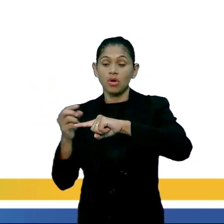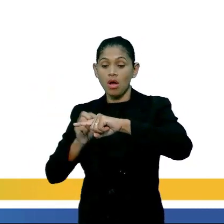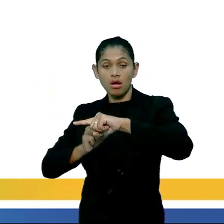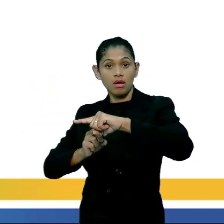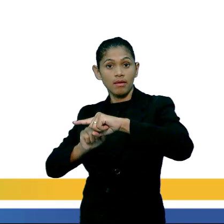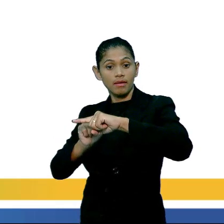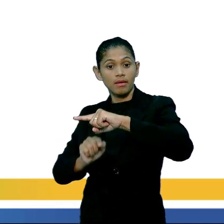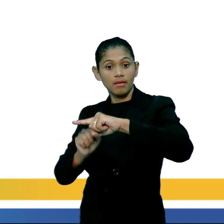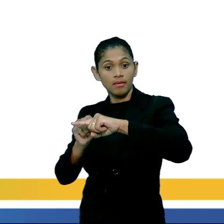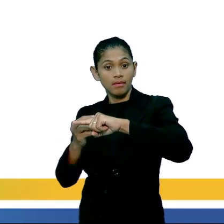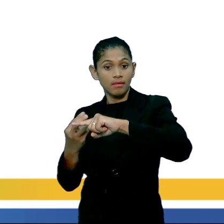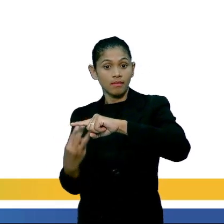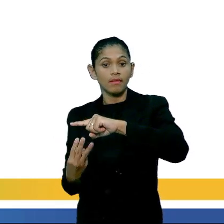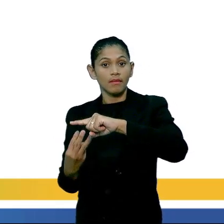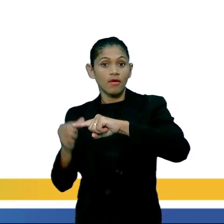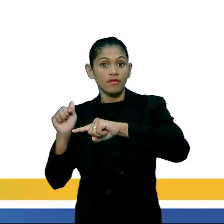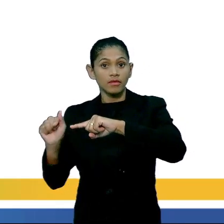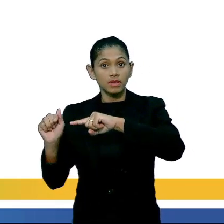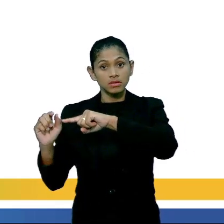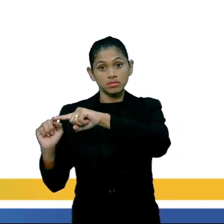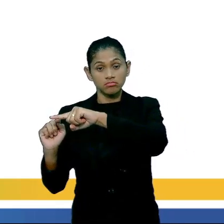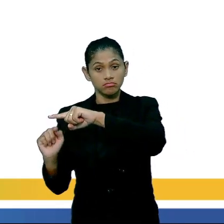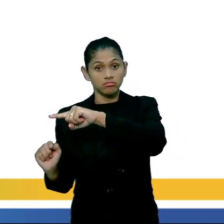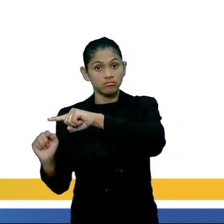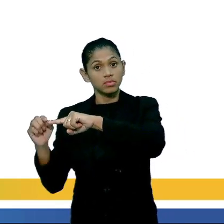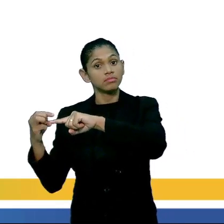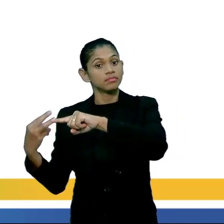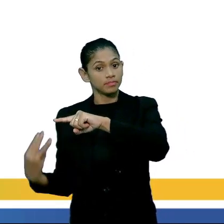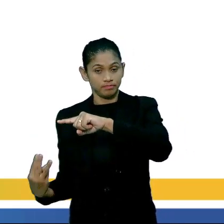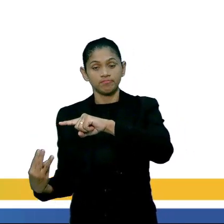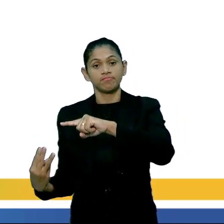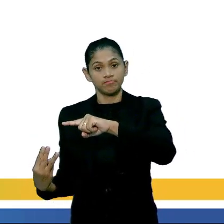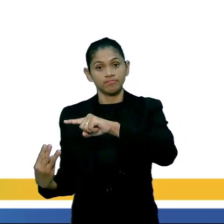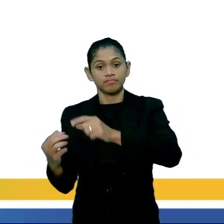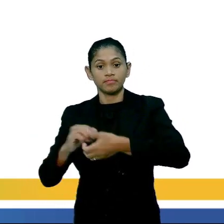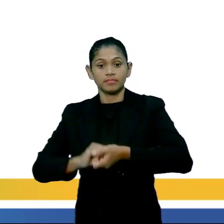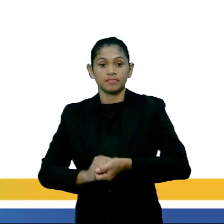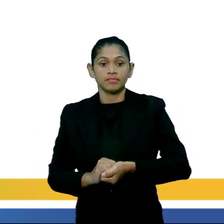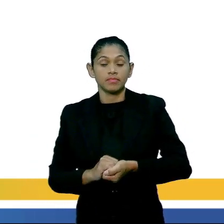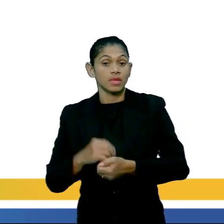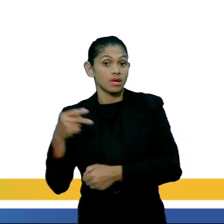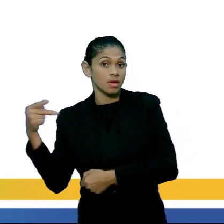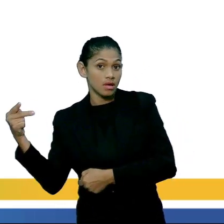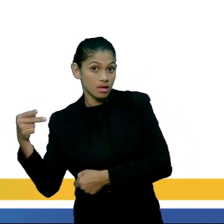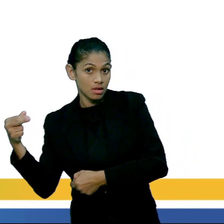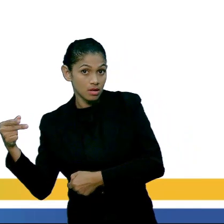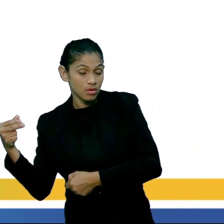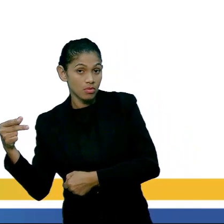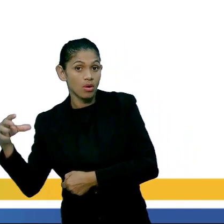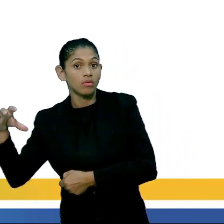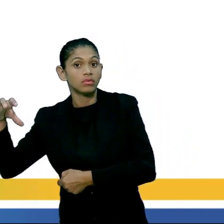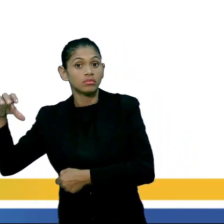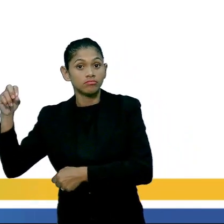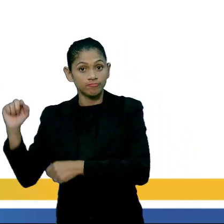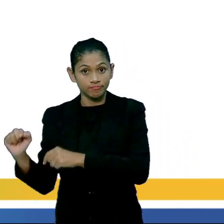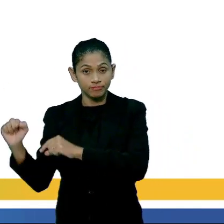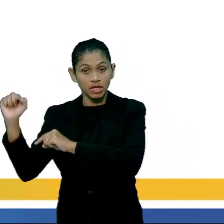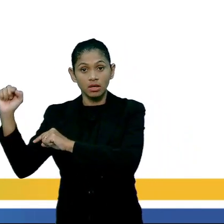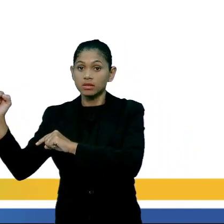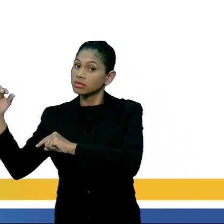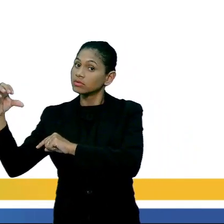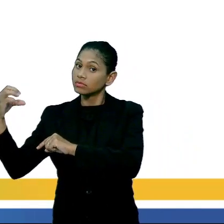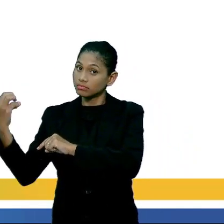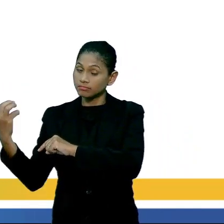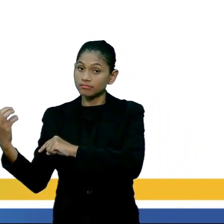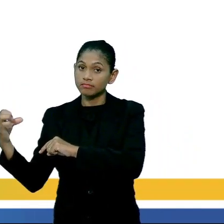3. Raiz de 3 vezes raiz de 3 é igual a raiz de 9. Raiz de 9 é o próprio